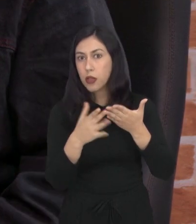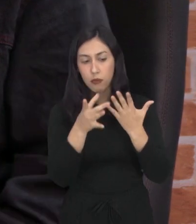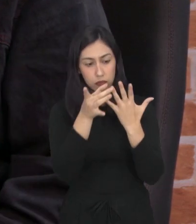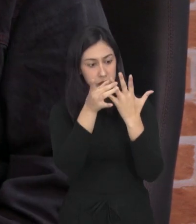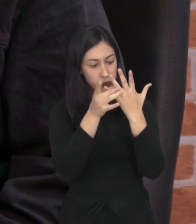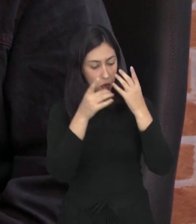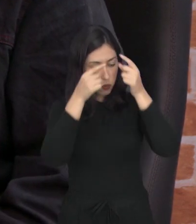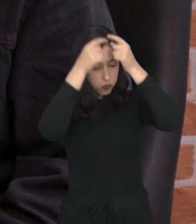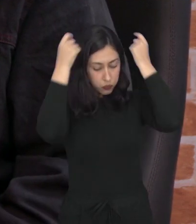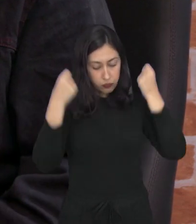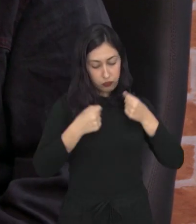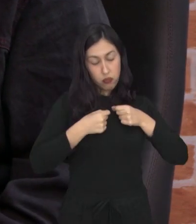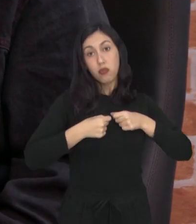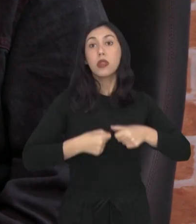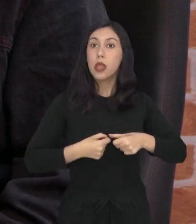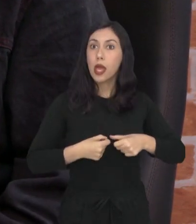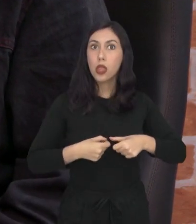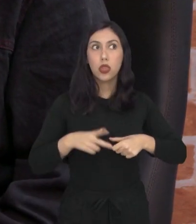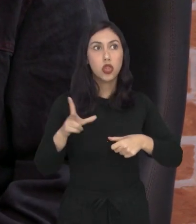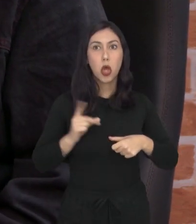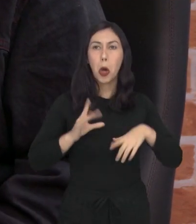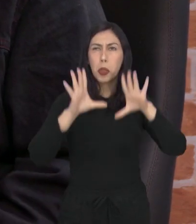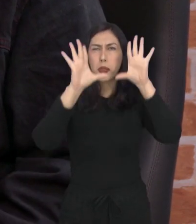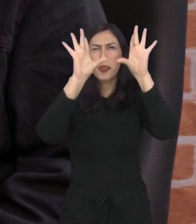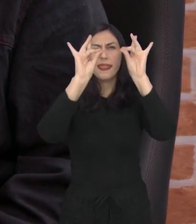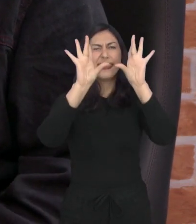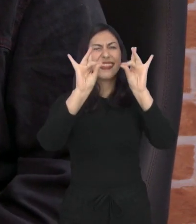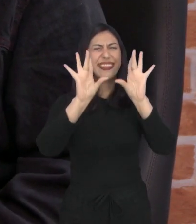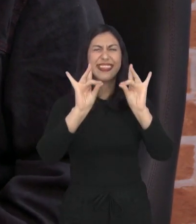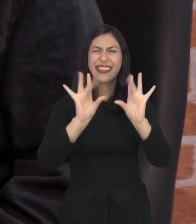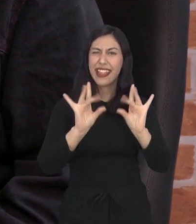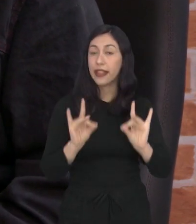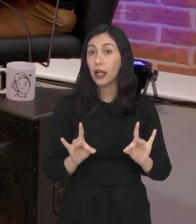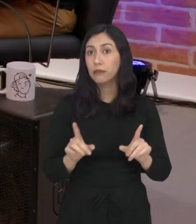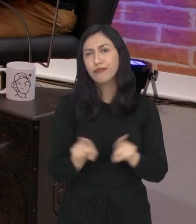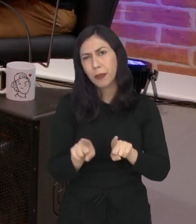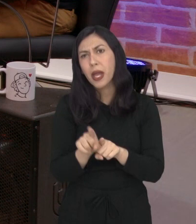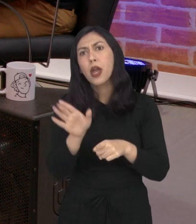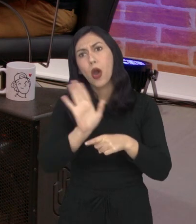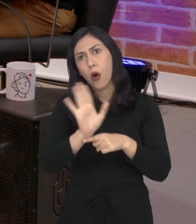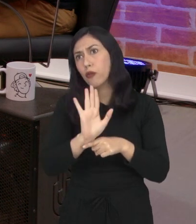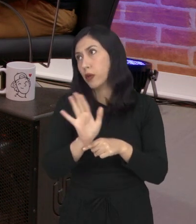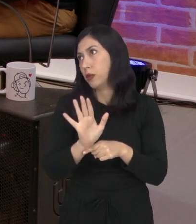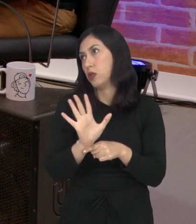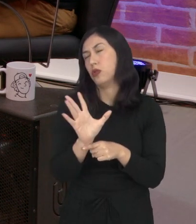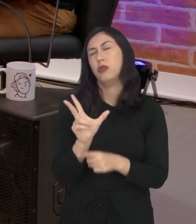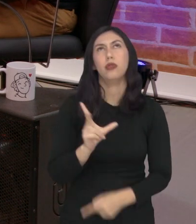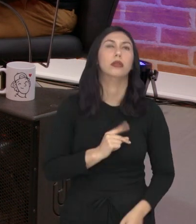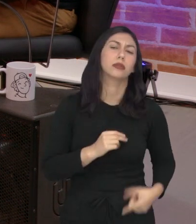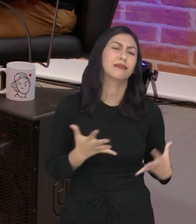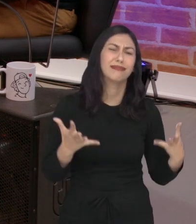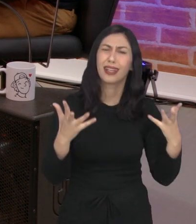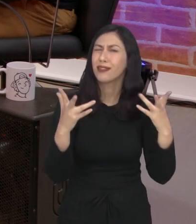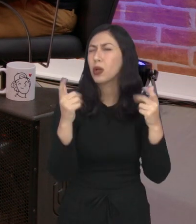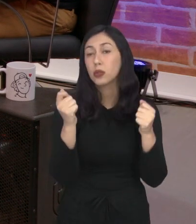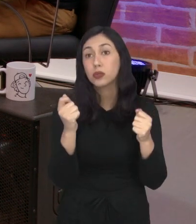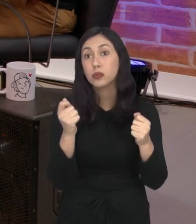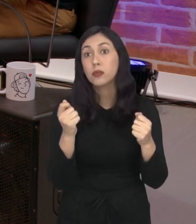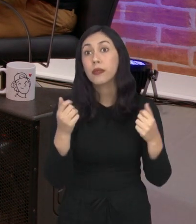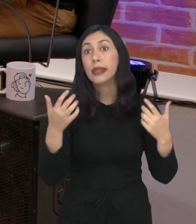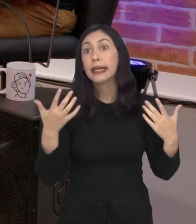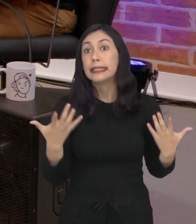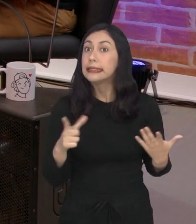estava inspirado. Muito inspirado, porque ele detalha muita coisa. No livro? No livro. O filme também, o filme Senhor dos Anéis é uma obra-prima, na minha opinião.